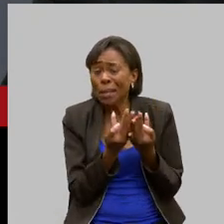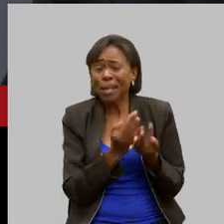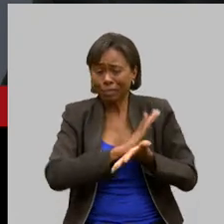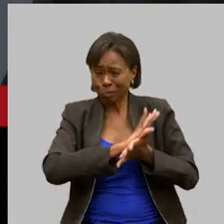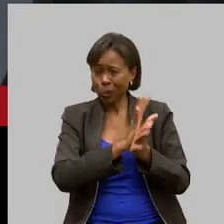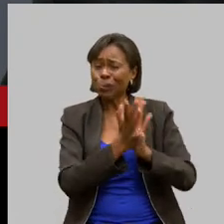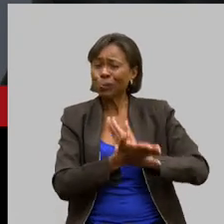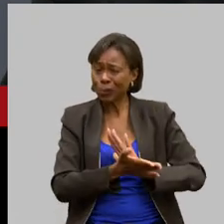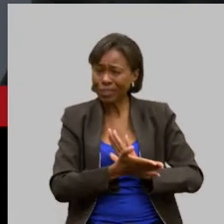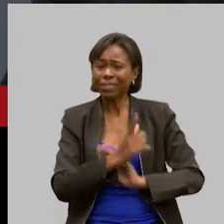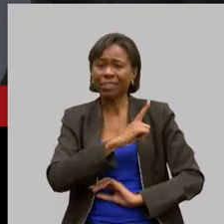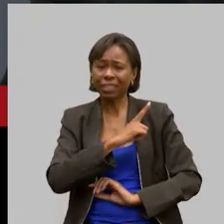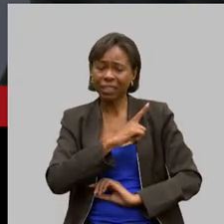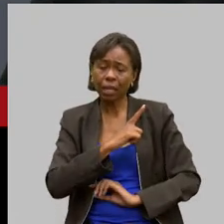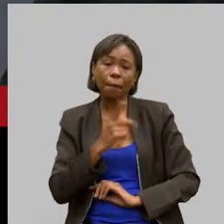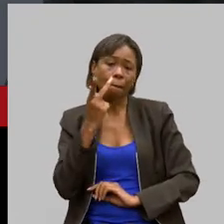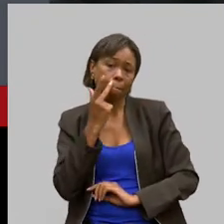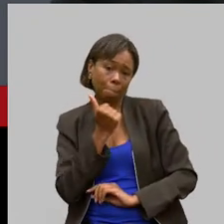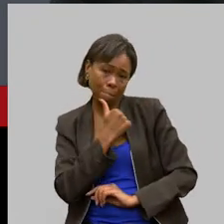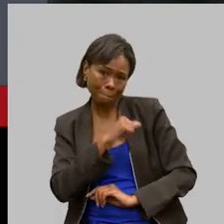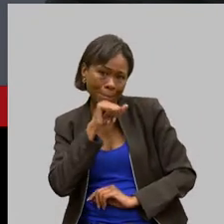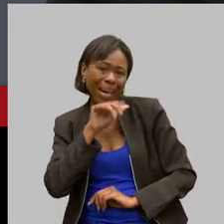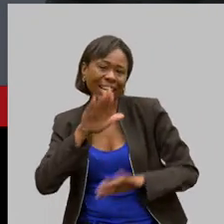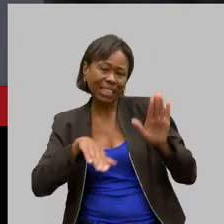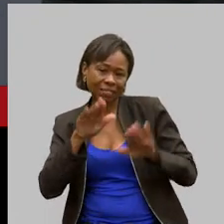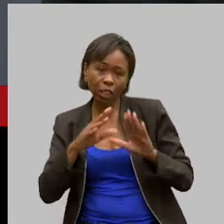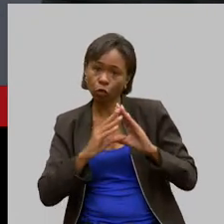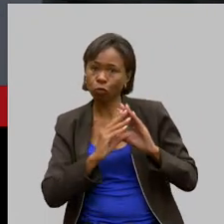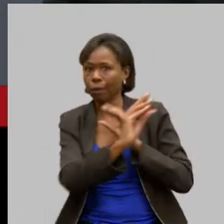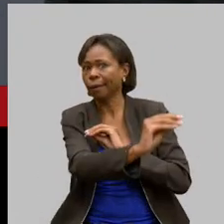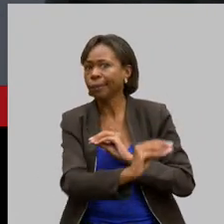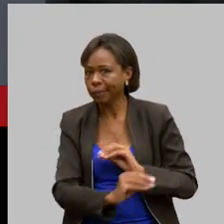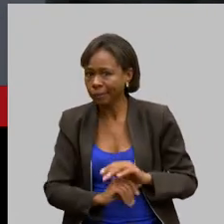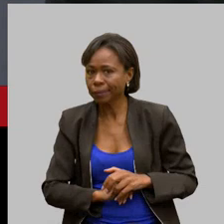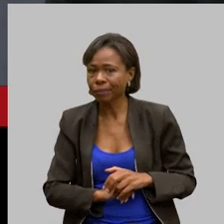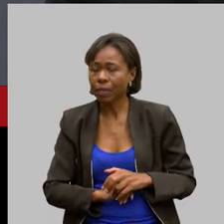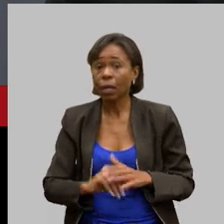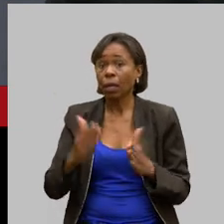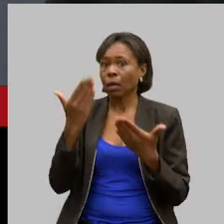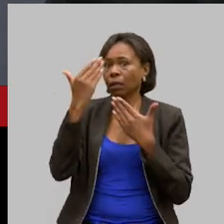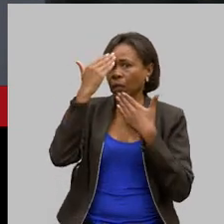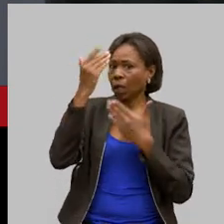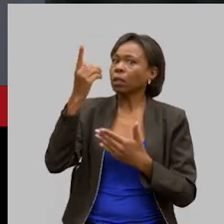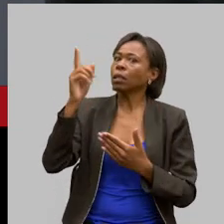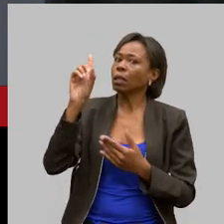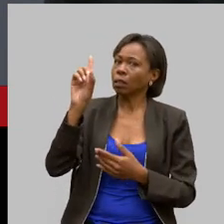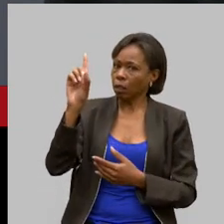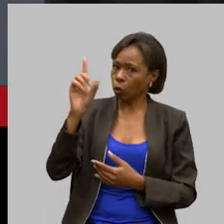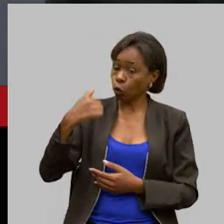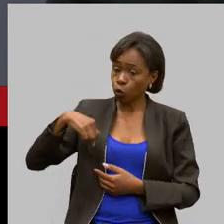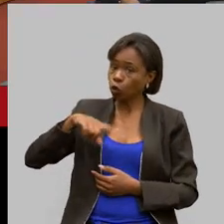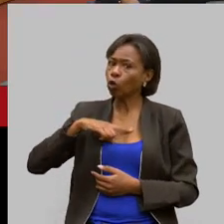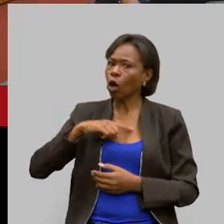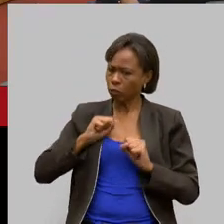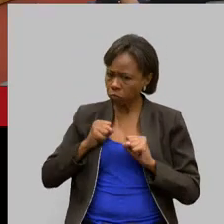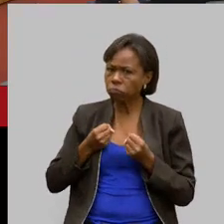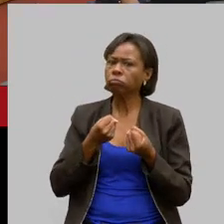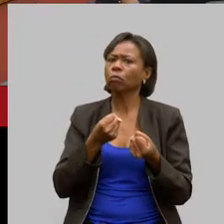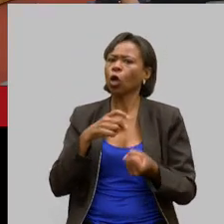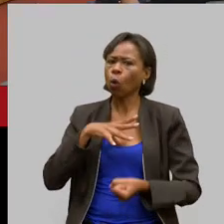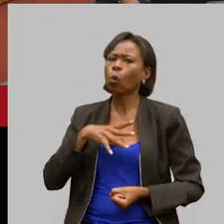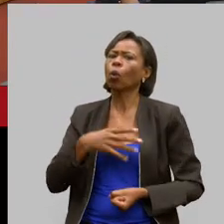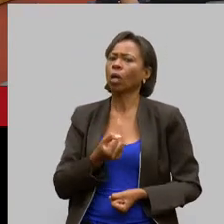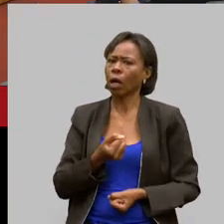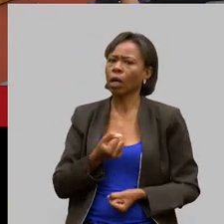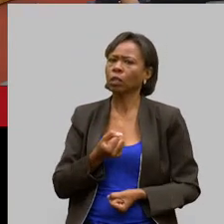fogem Graças a Deus né Deputado Nós não somos covardes nós Assumimos e lutamos pelo